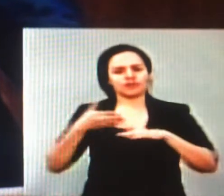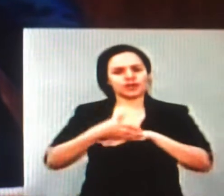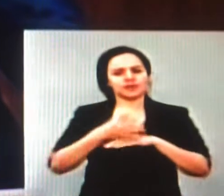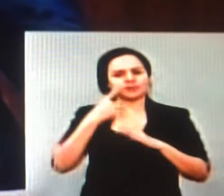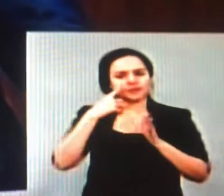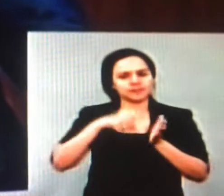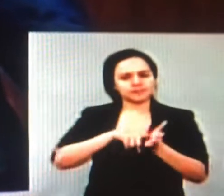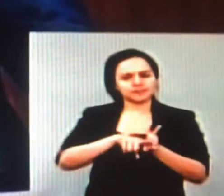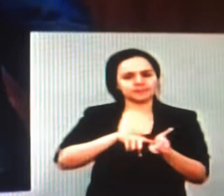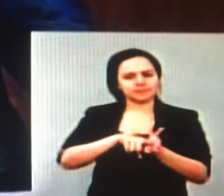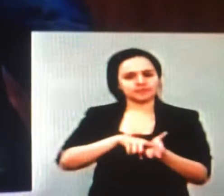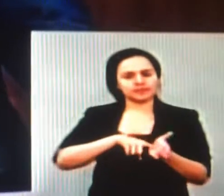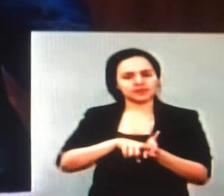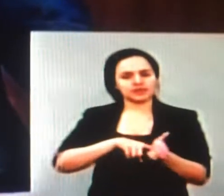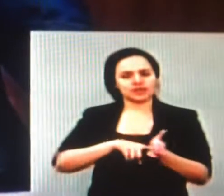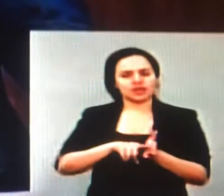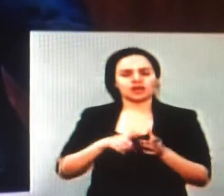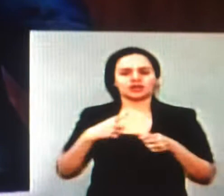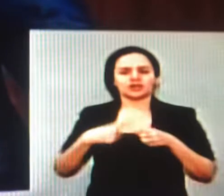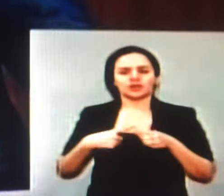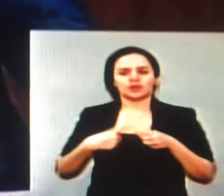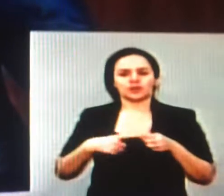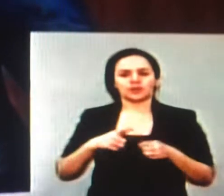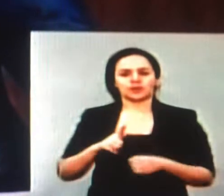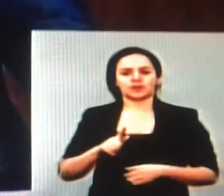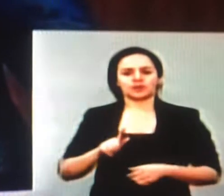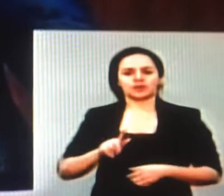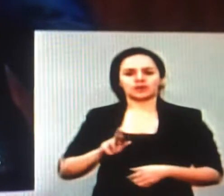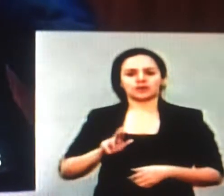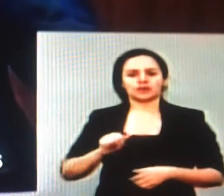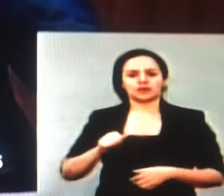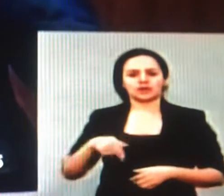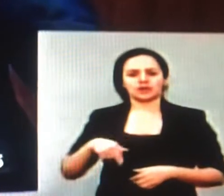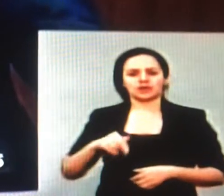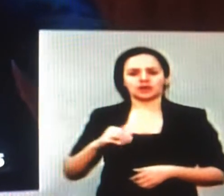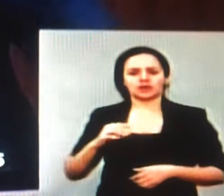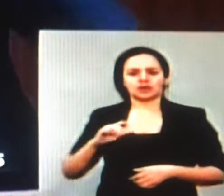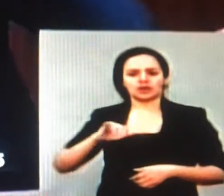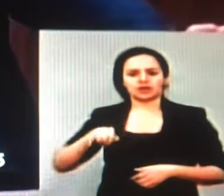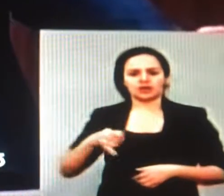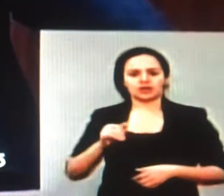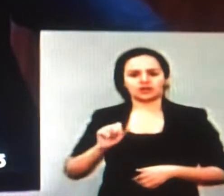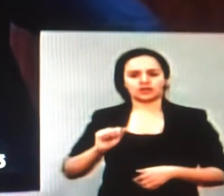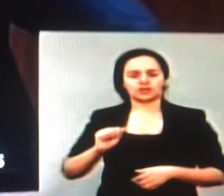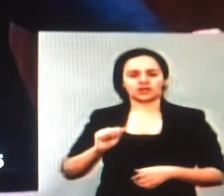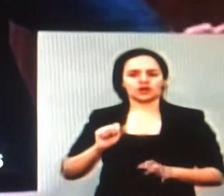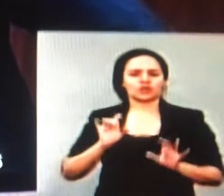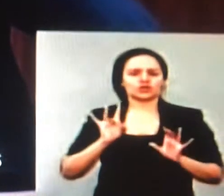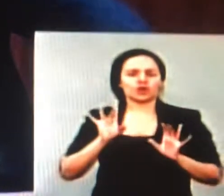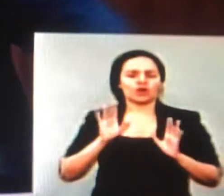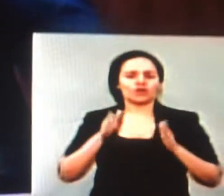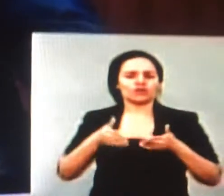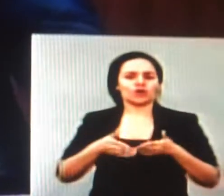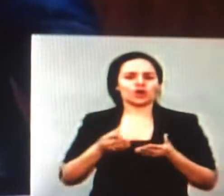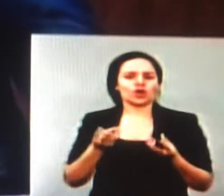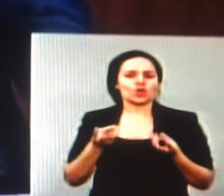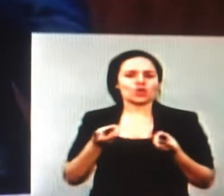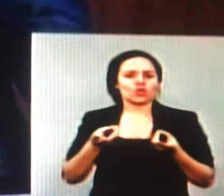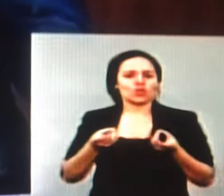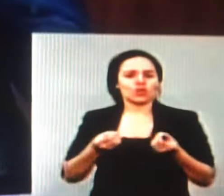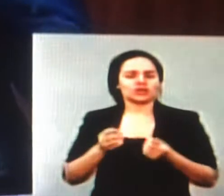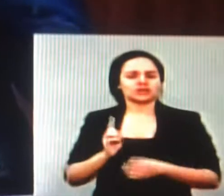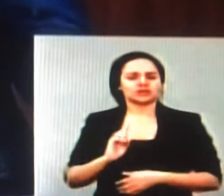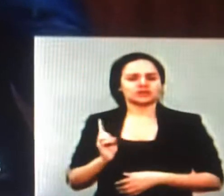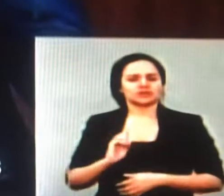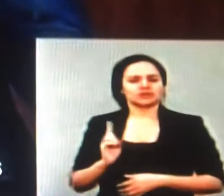muito bacana no que diz respeito à granja, deputado Goni. E aí, para colaborar com Vossa Excelência, não fique só na quantidade nem nas cisternas ao